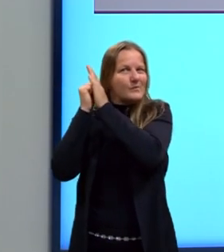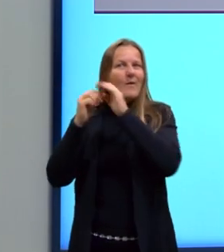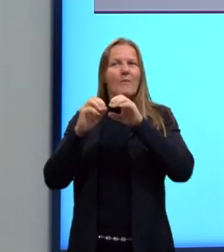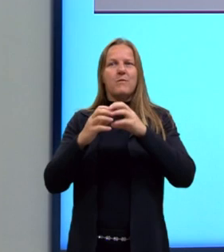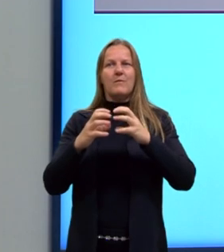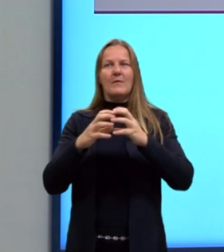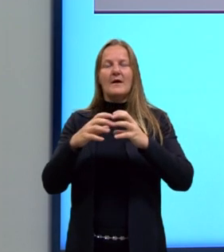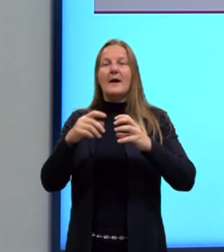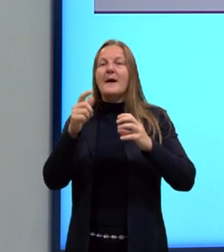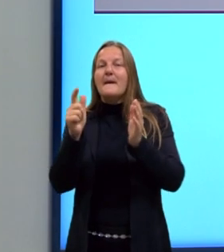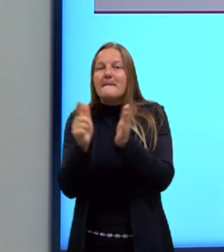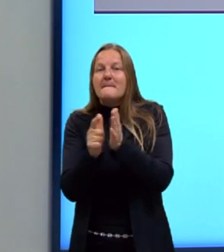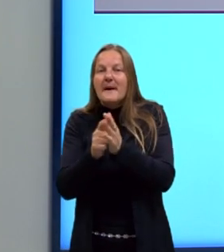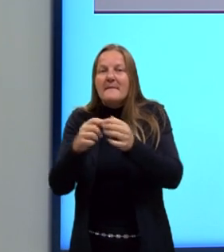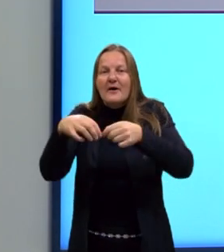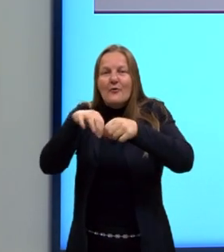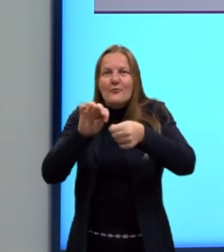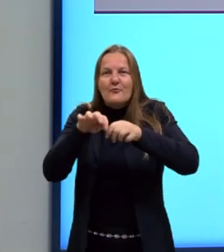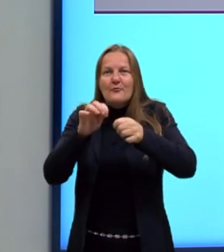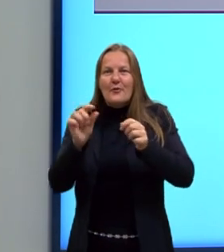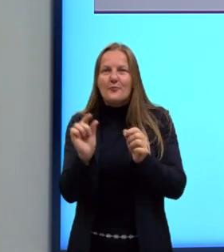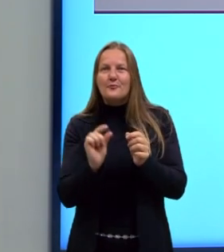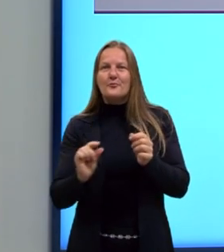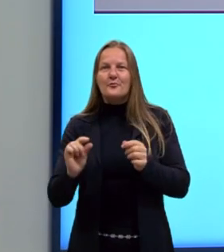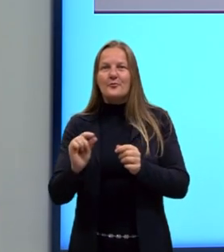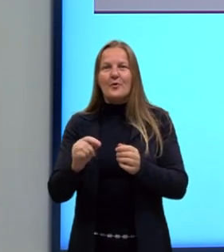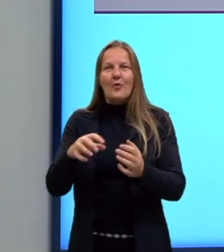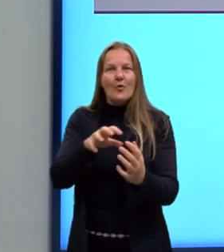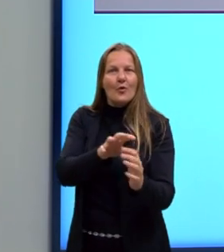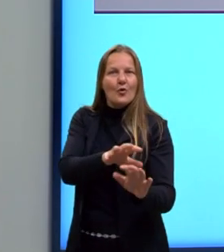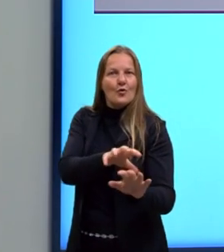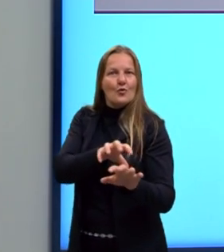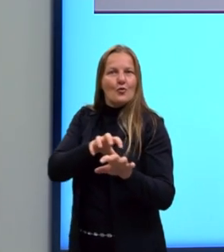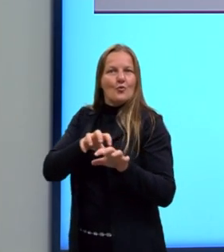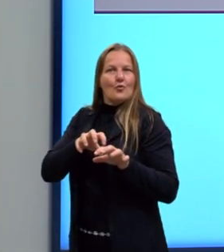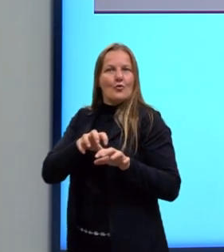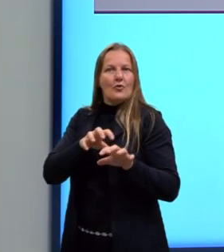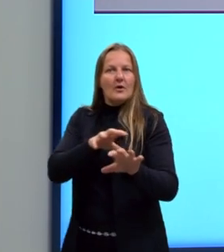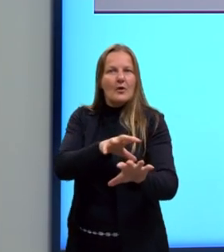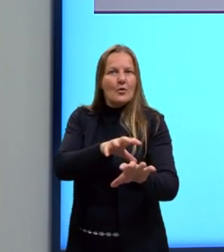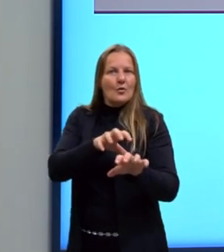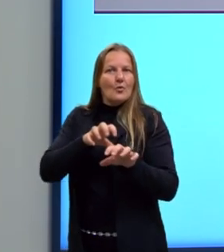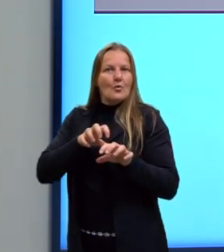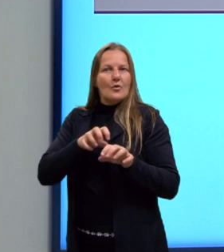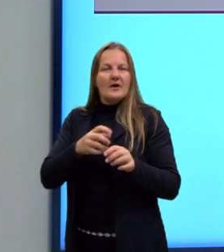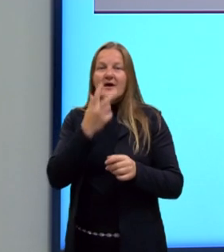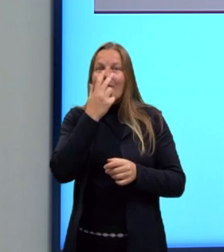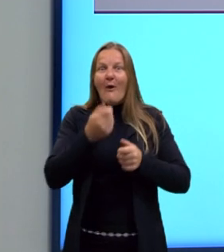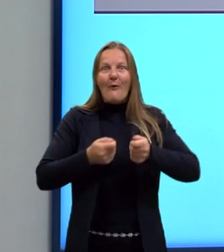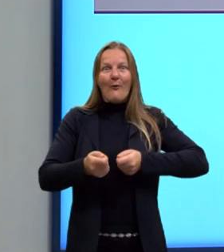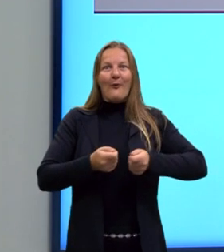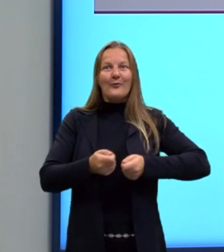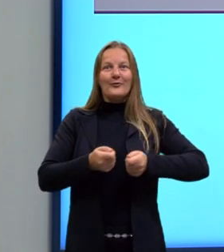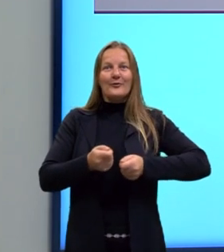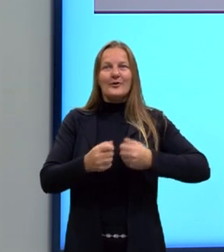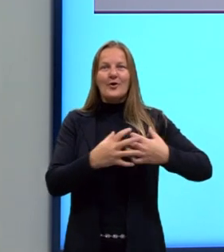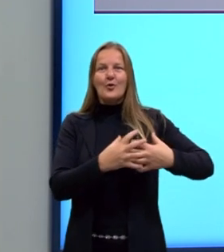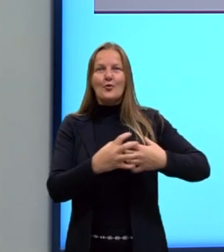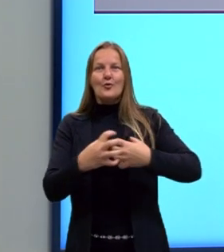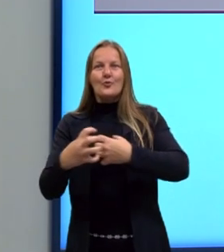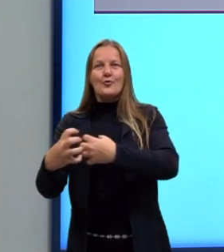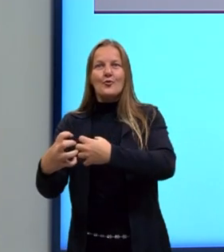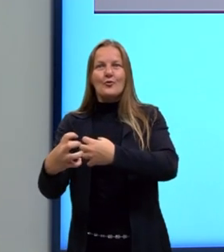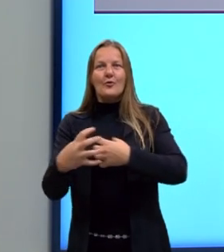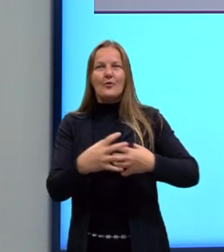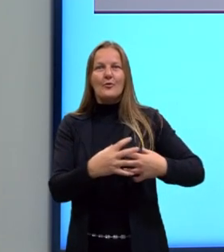algumas folhinhas de papel né picadas pequenininhas a gente vai notar então um certo fenômeno né que essas folhinhas podem grudar